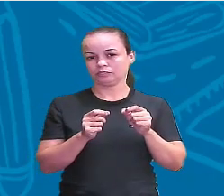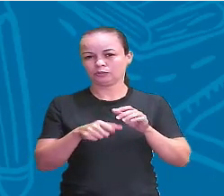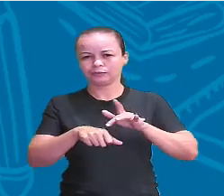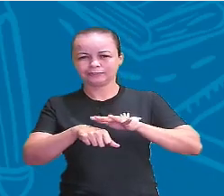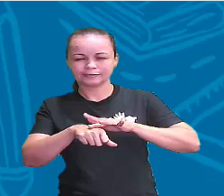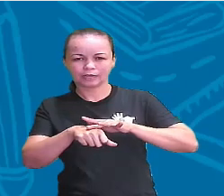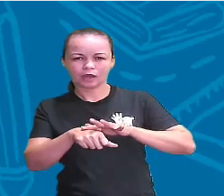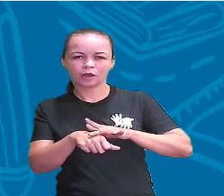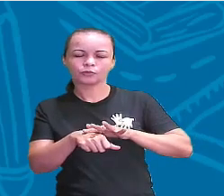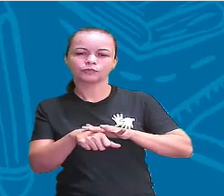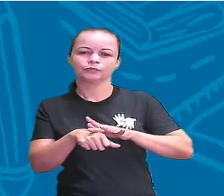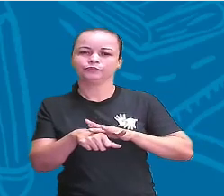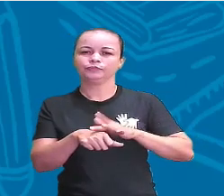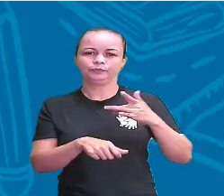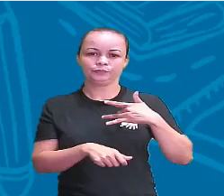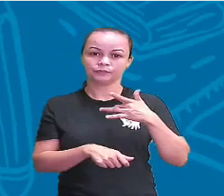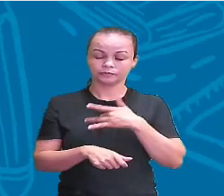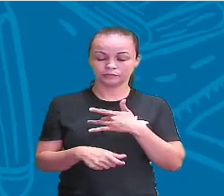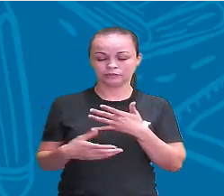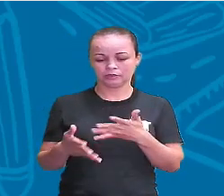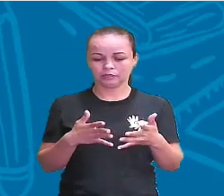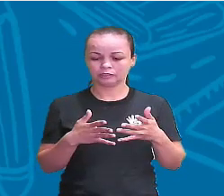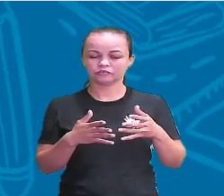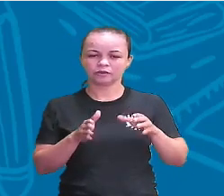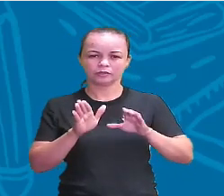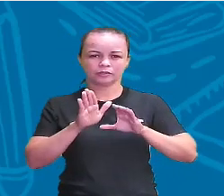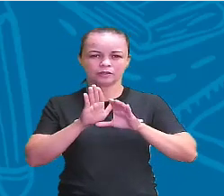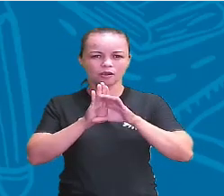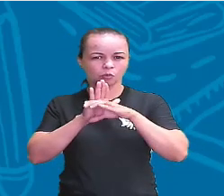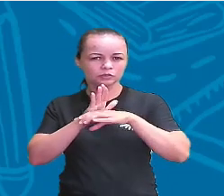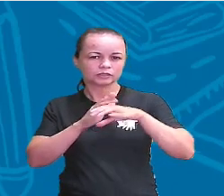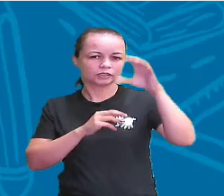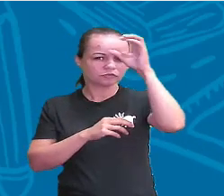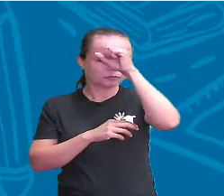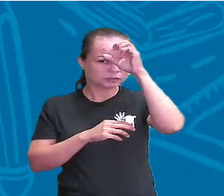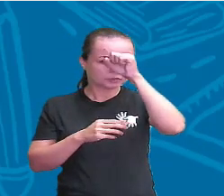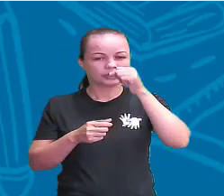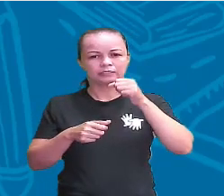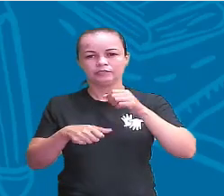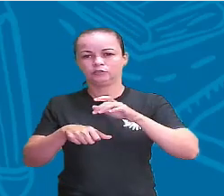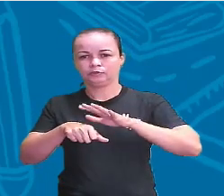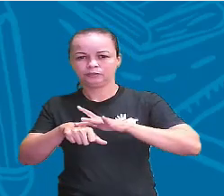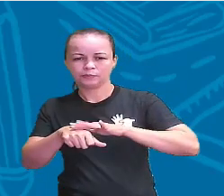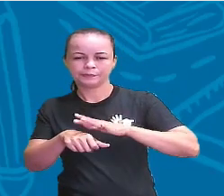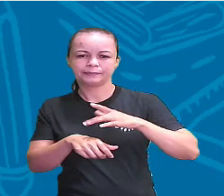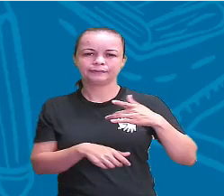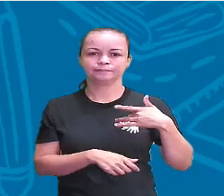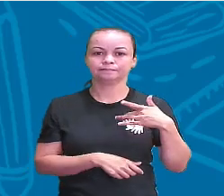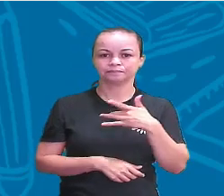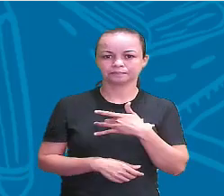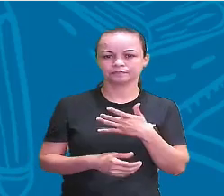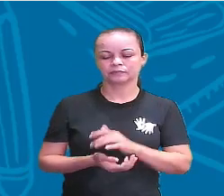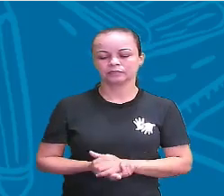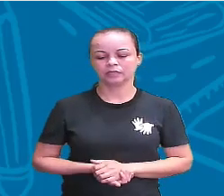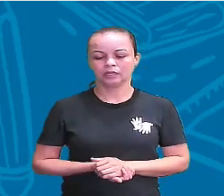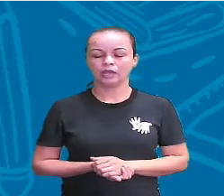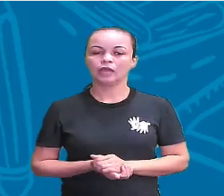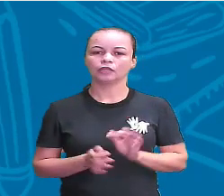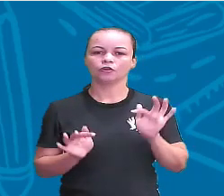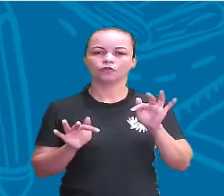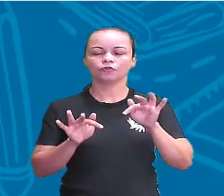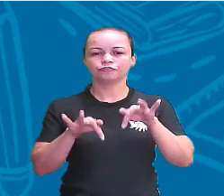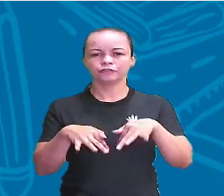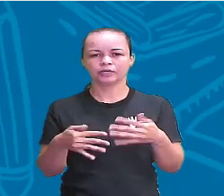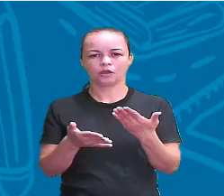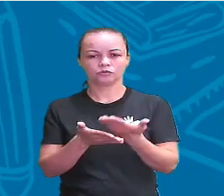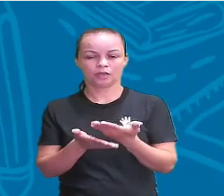tá certo? A gente vai aprender alguns conceitos sobre saúde e sobre doença, né? E nós vamos, ao final da nossa